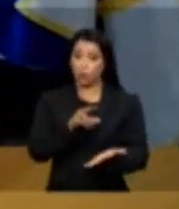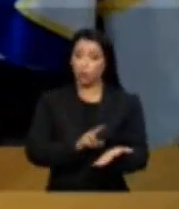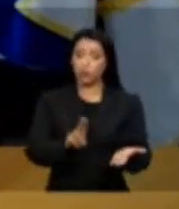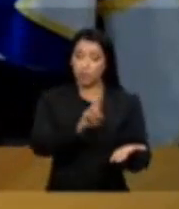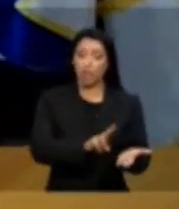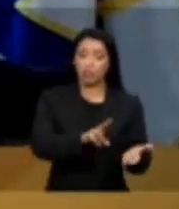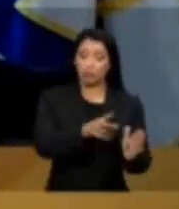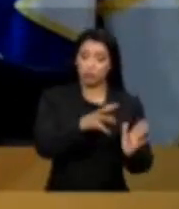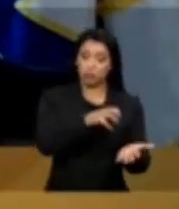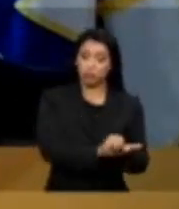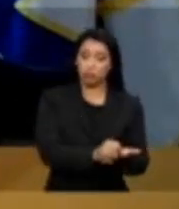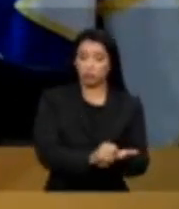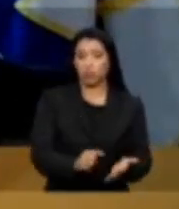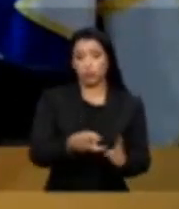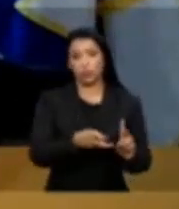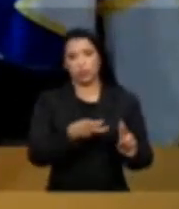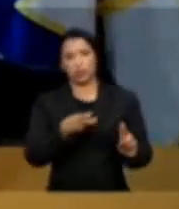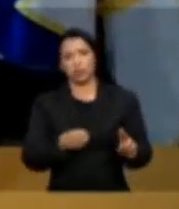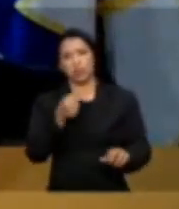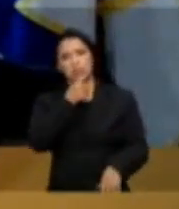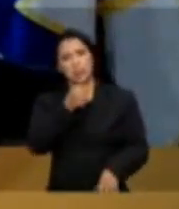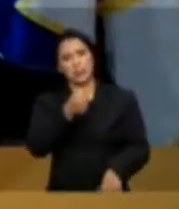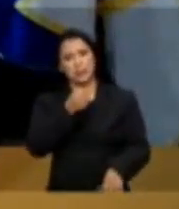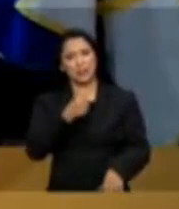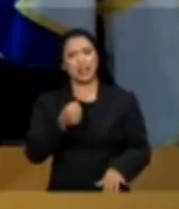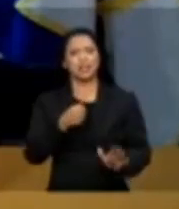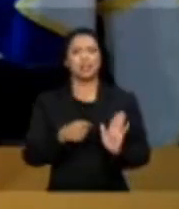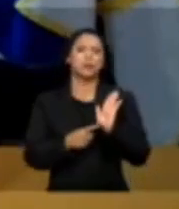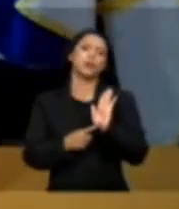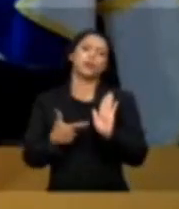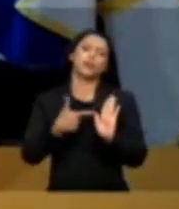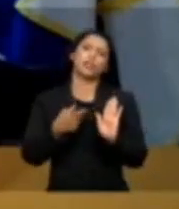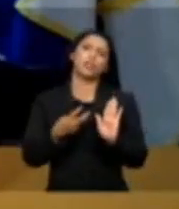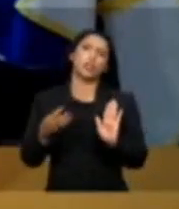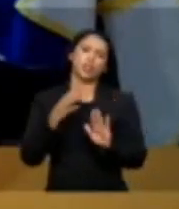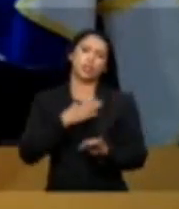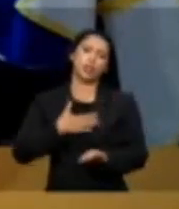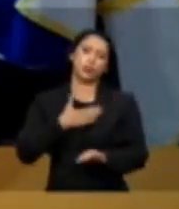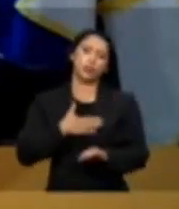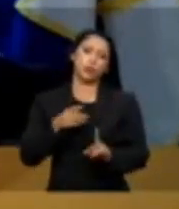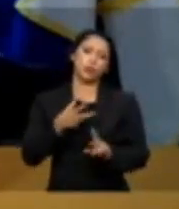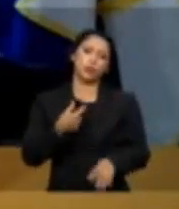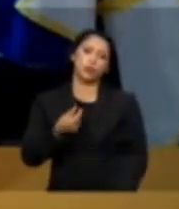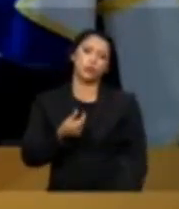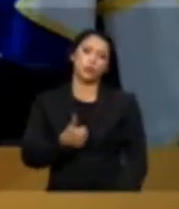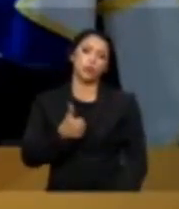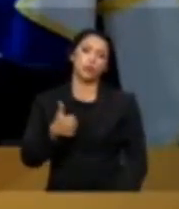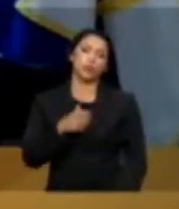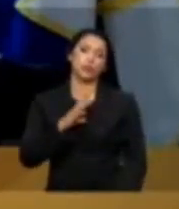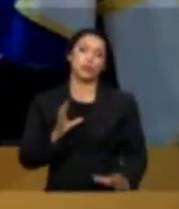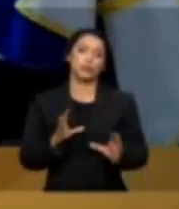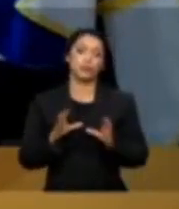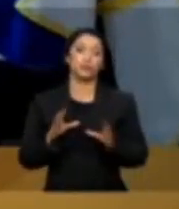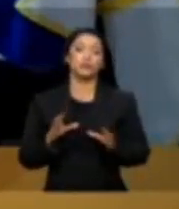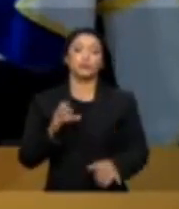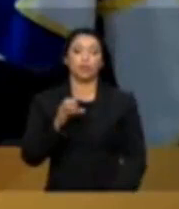Em comunicado de imprensa divulgado recentemente, no dia 23 de agosto de 2021, a Comissão Interamericana